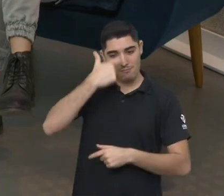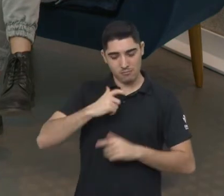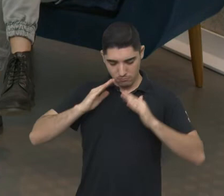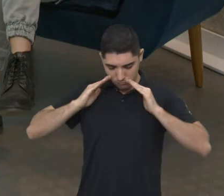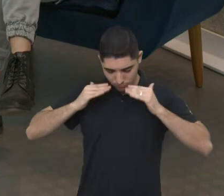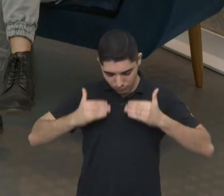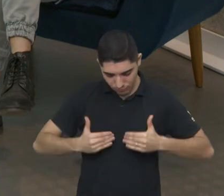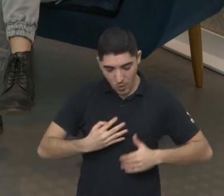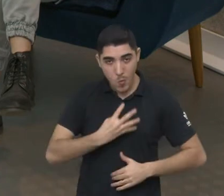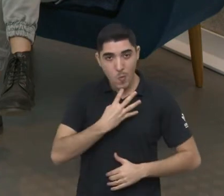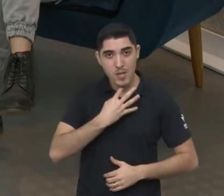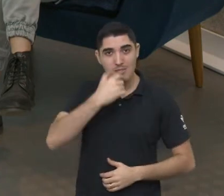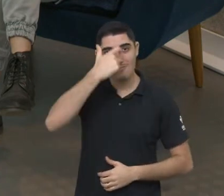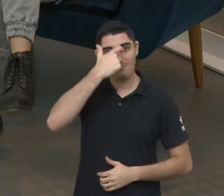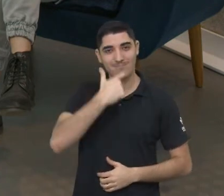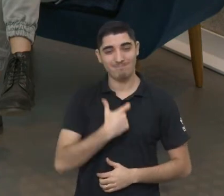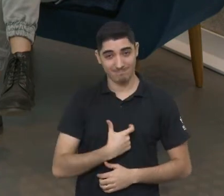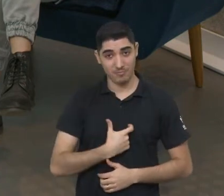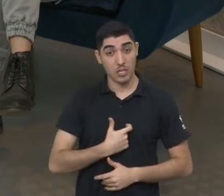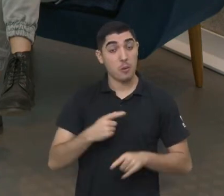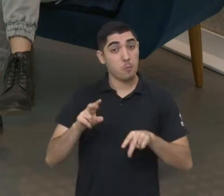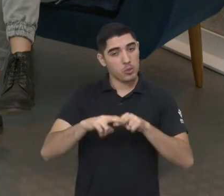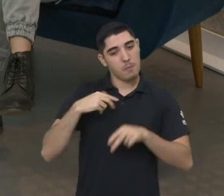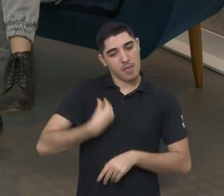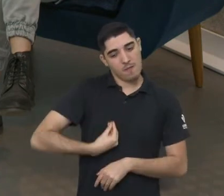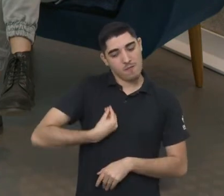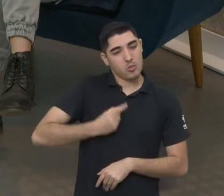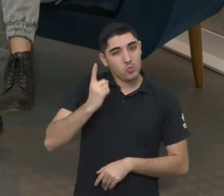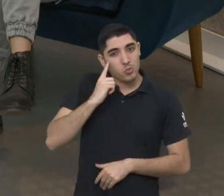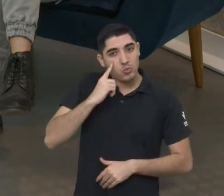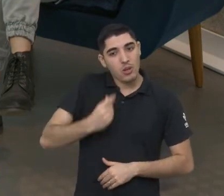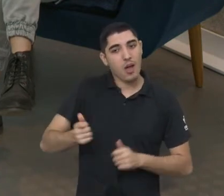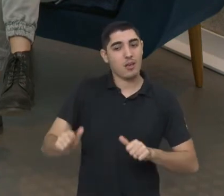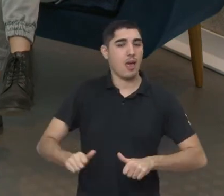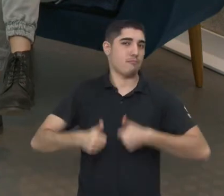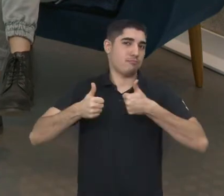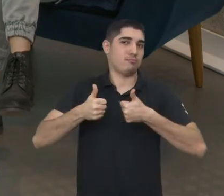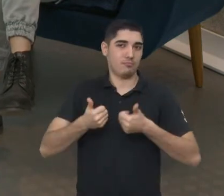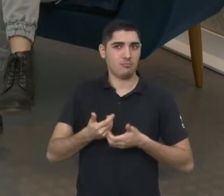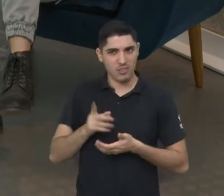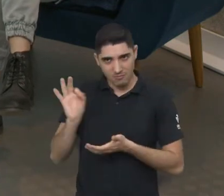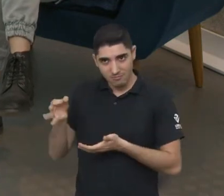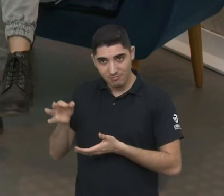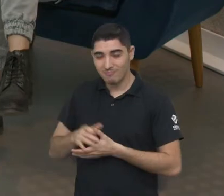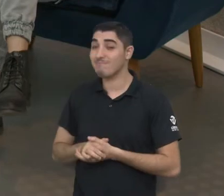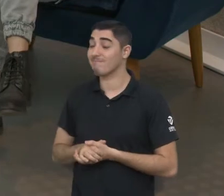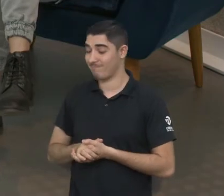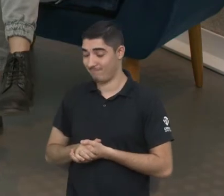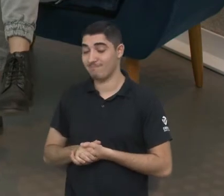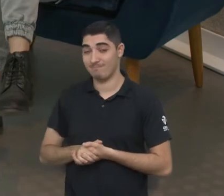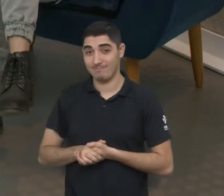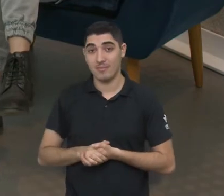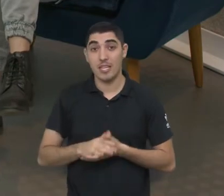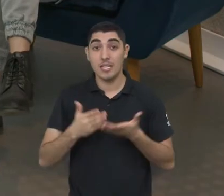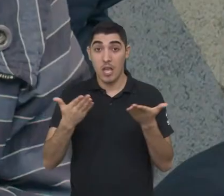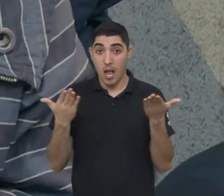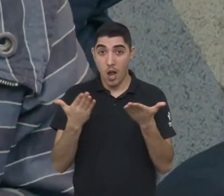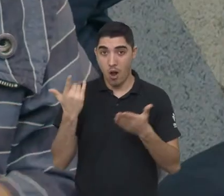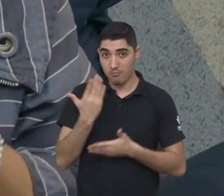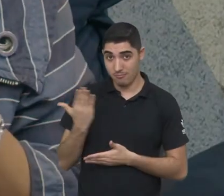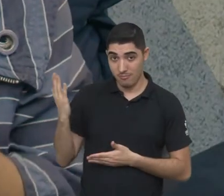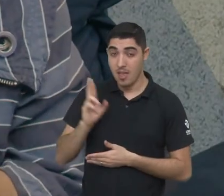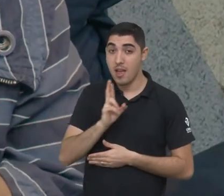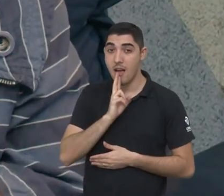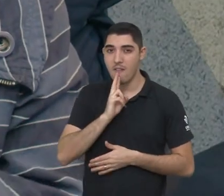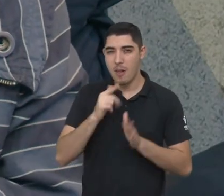autoconhecer até. Sim. E poder ajudar, né, no cotidiano. Muito Não é legal. verdade? Com certeza. Bom, agora a